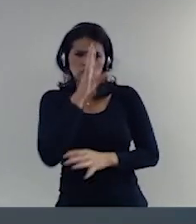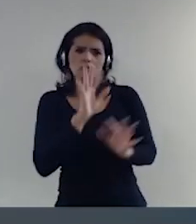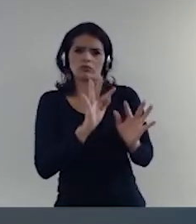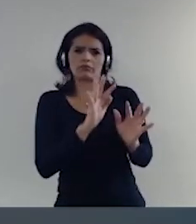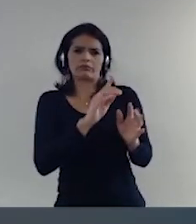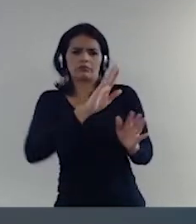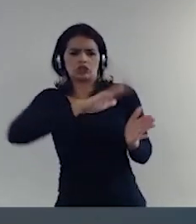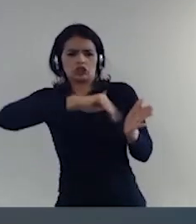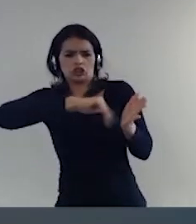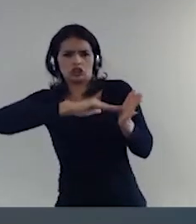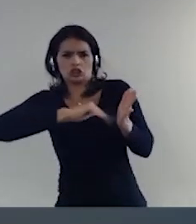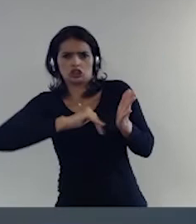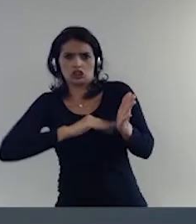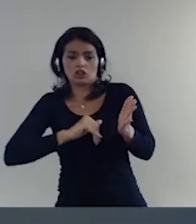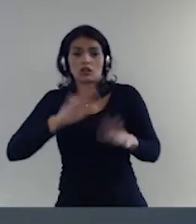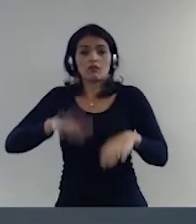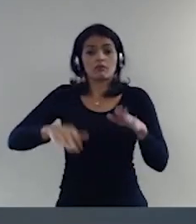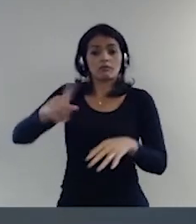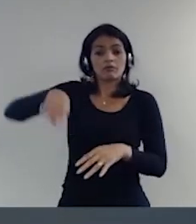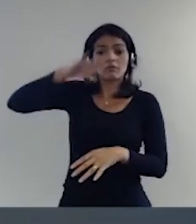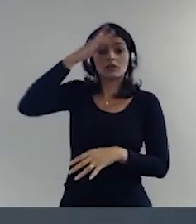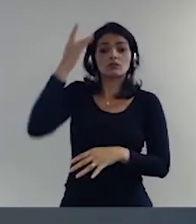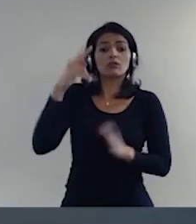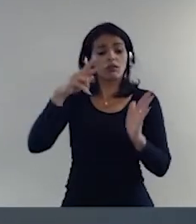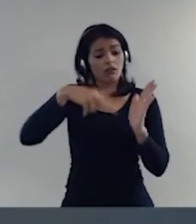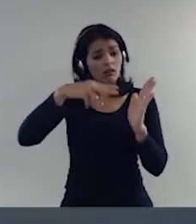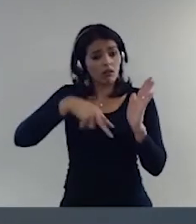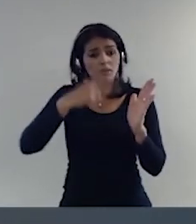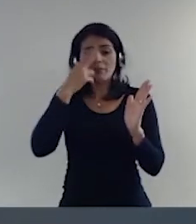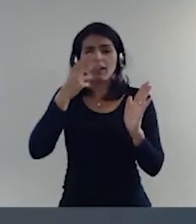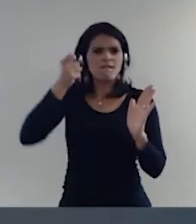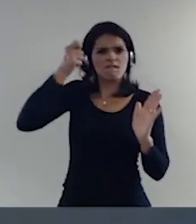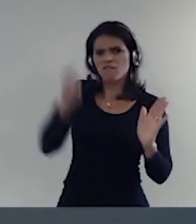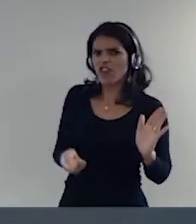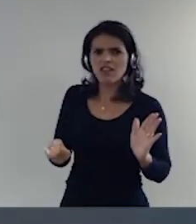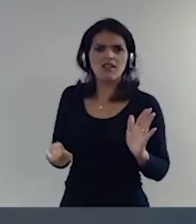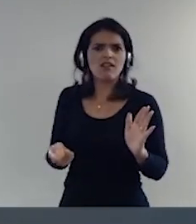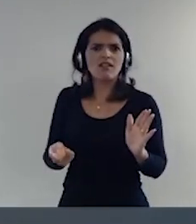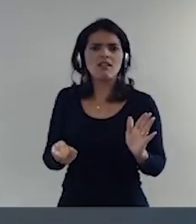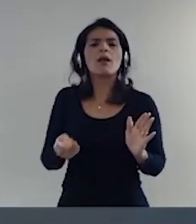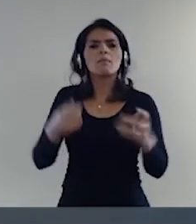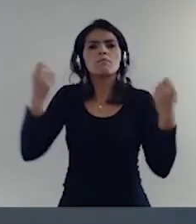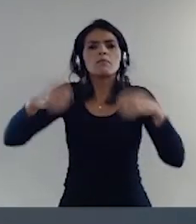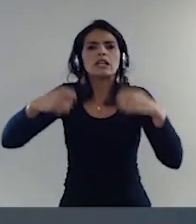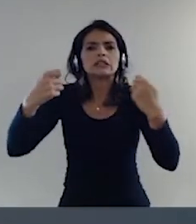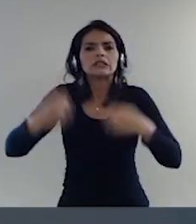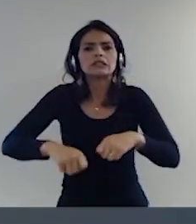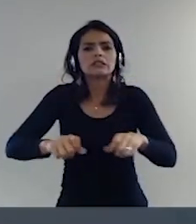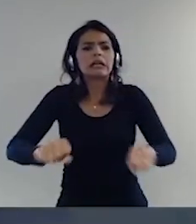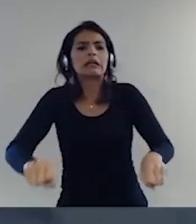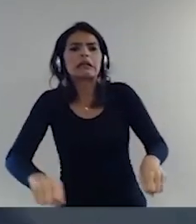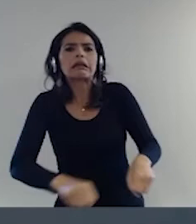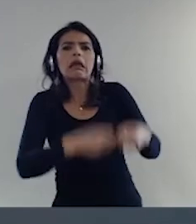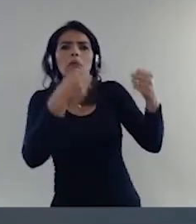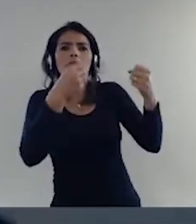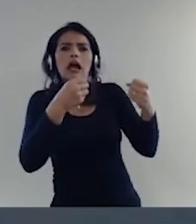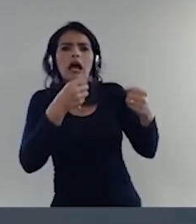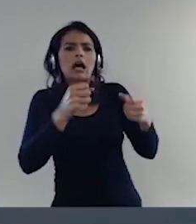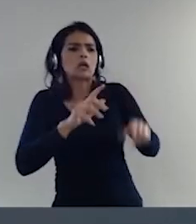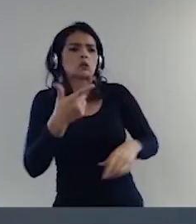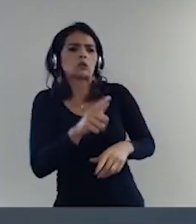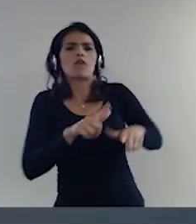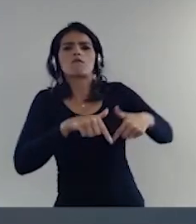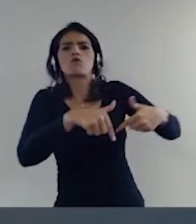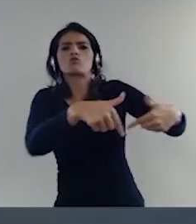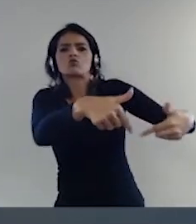que alguns interpretam, a meu ver, de uma forma muito ferrenha, como se realmente estivesse rompendo. Não há mais função